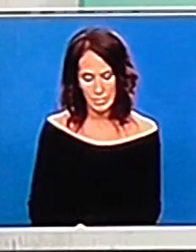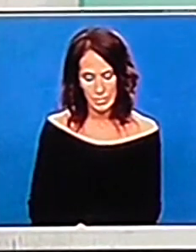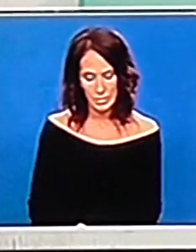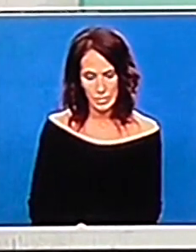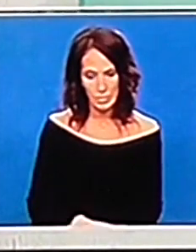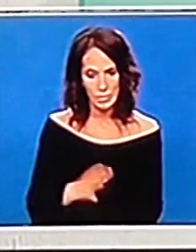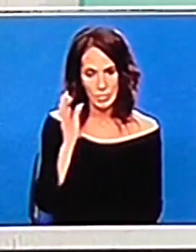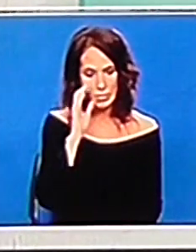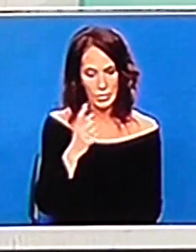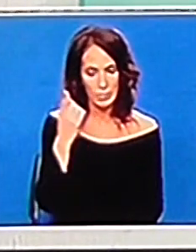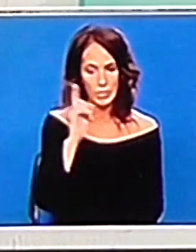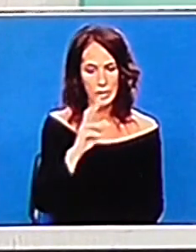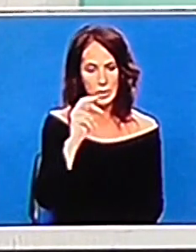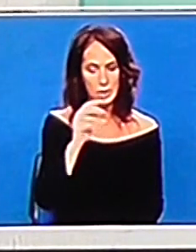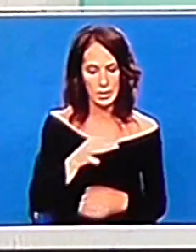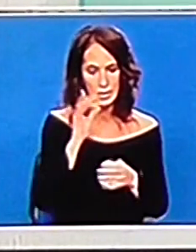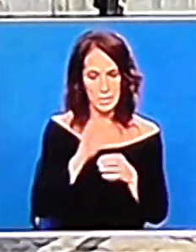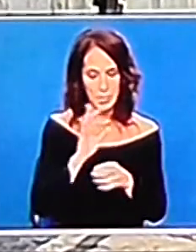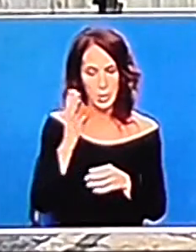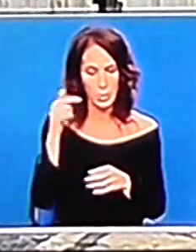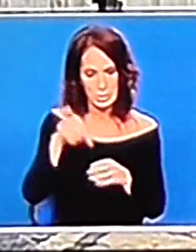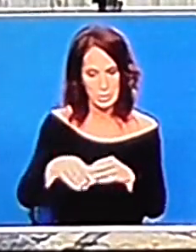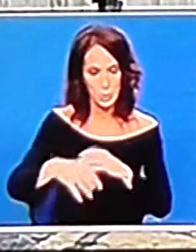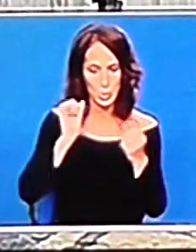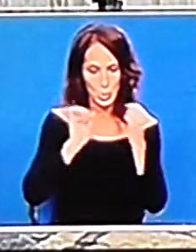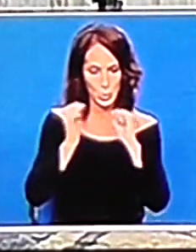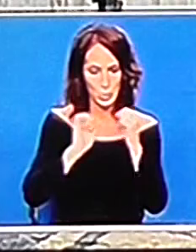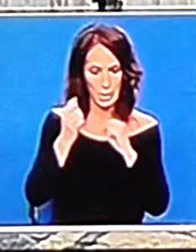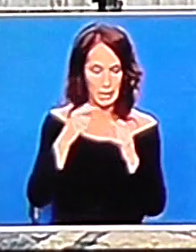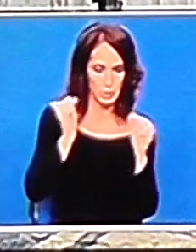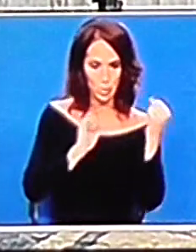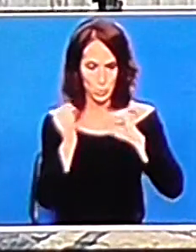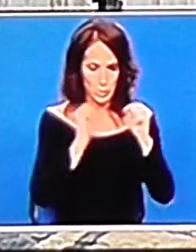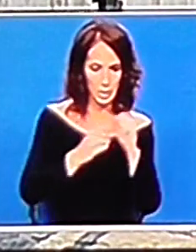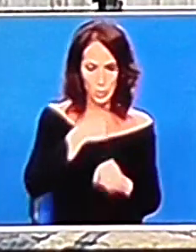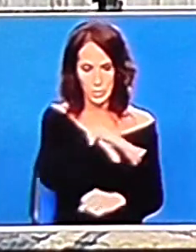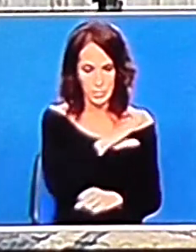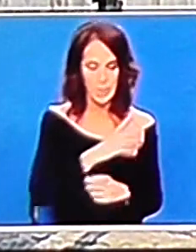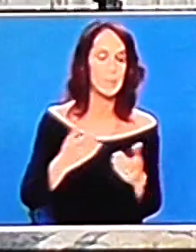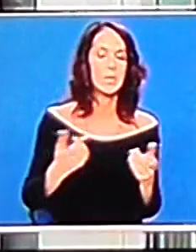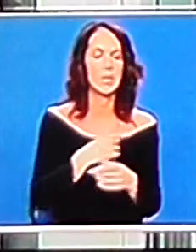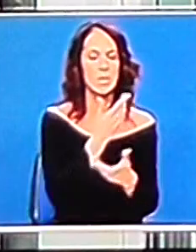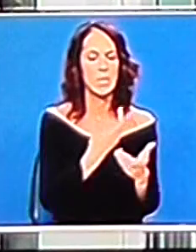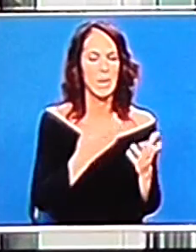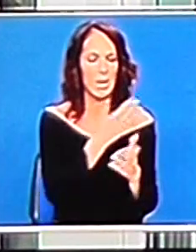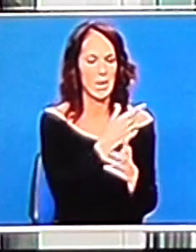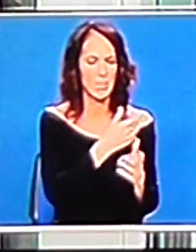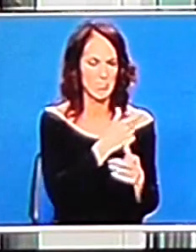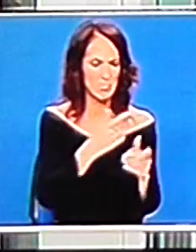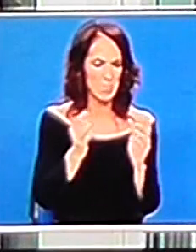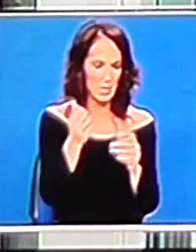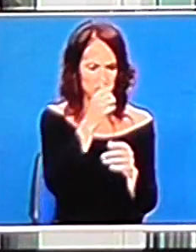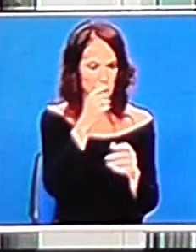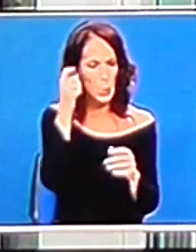transitar do dia 3 de setembro ocorreu nesta tarde o técnico lembra mais uma missa do couro mas durante a atividade